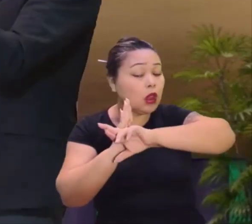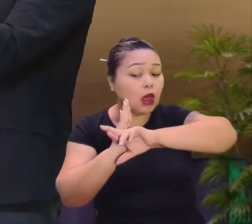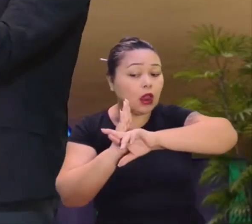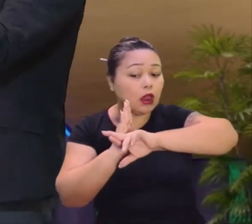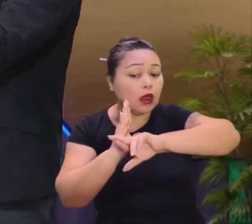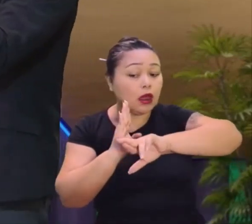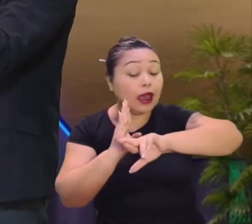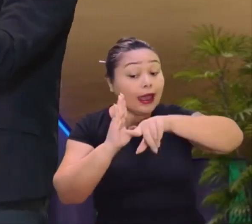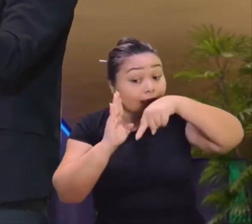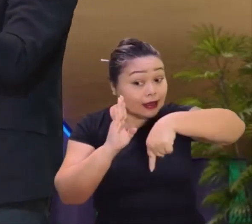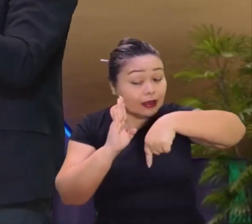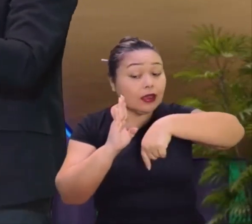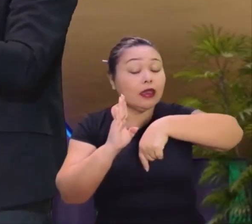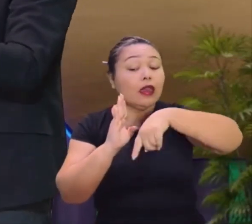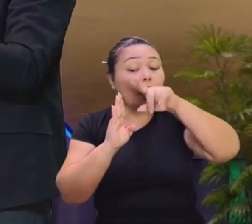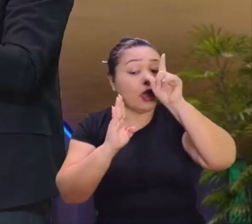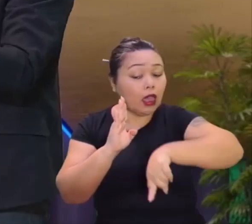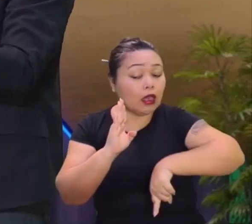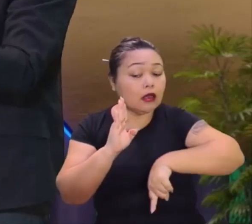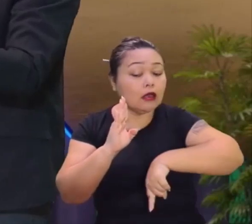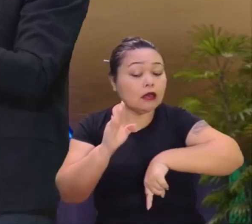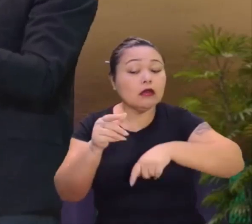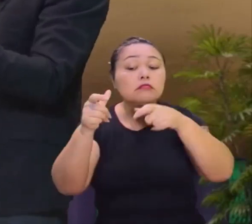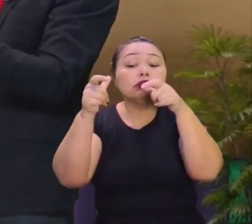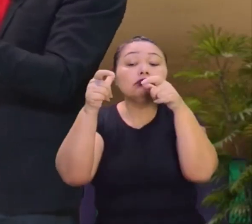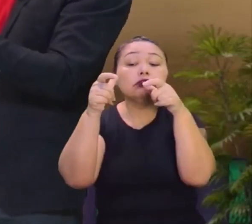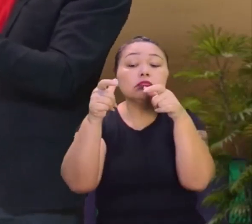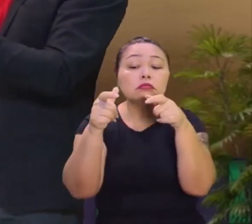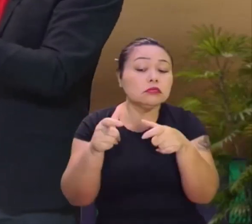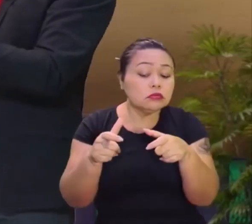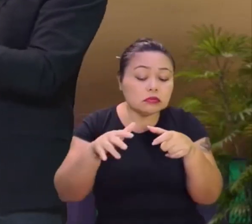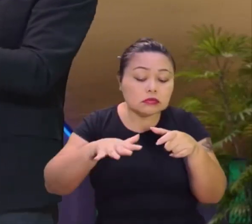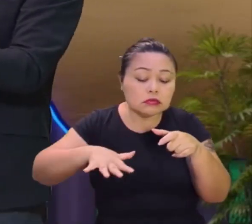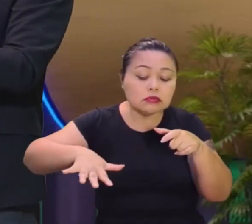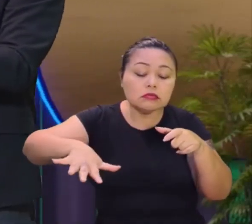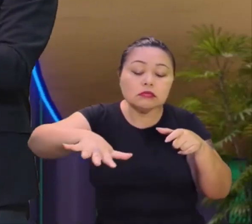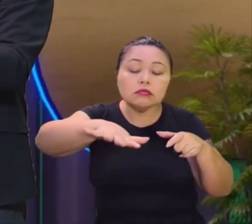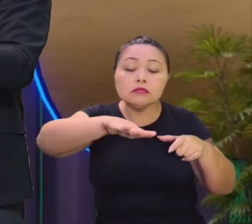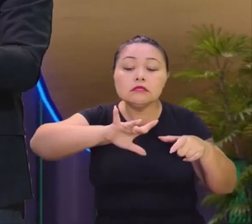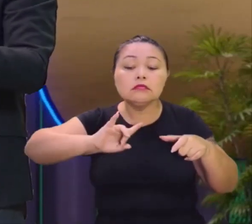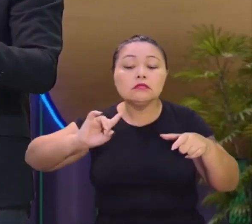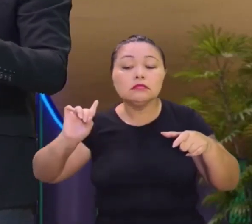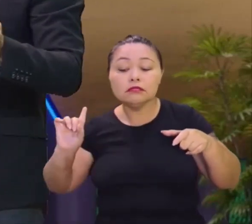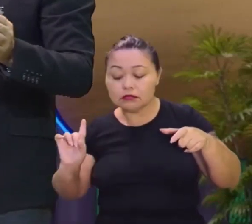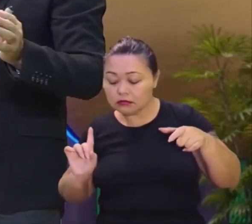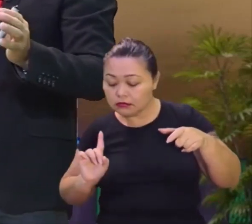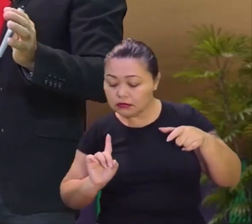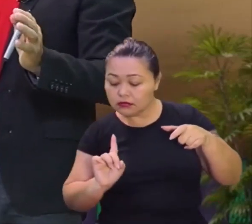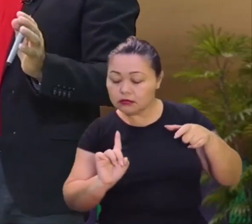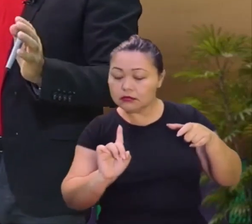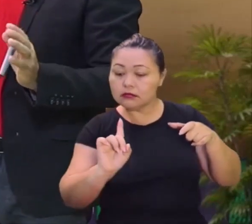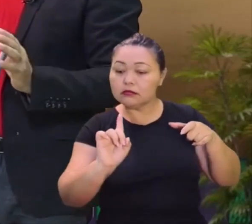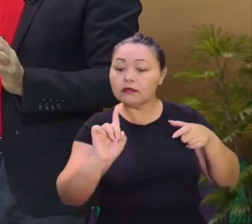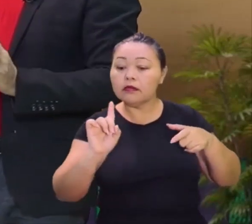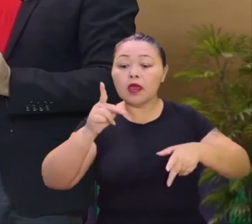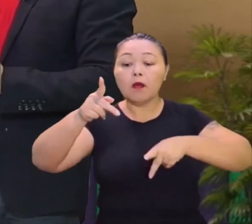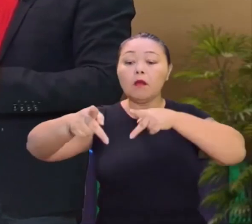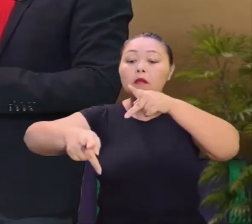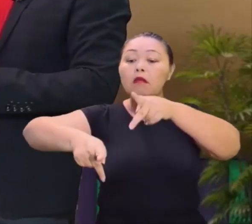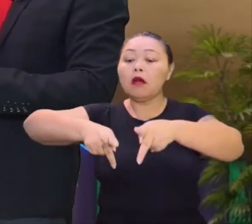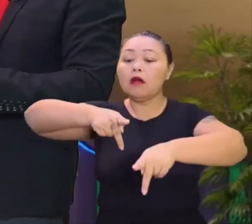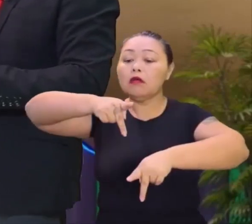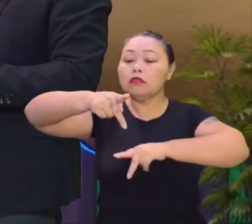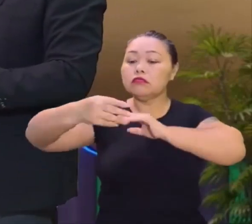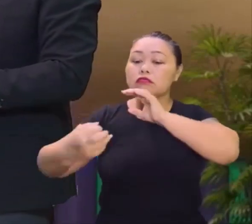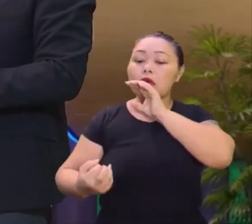aqui ainda era um espaço que era ocupado apenas pelos povos